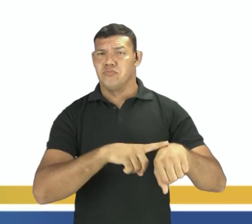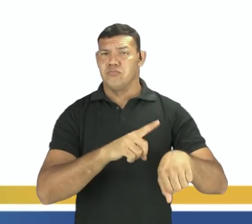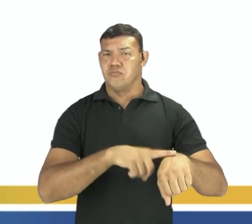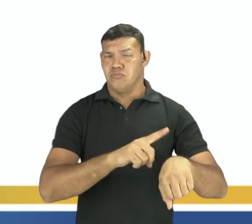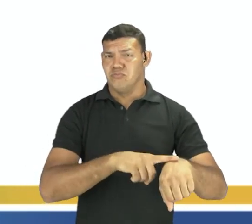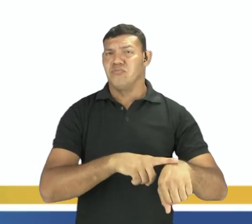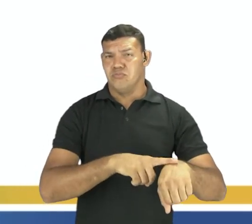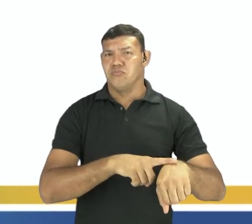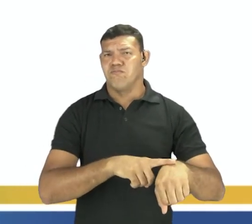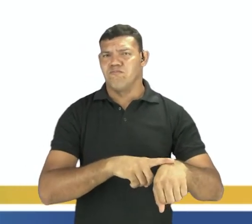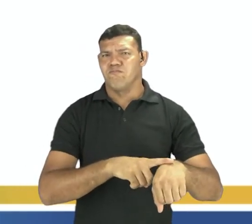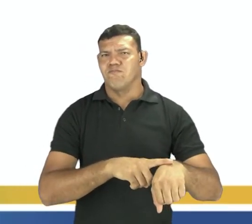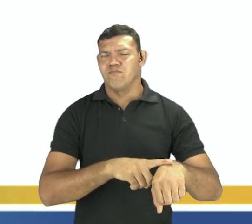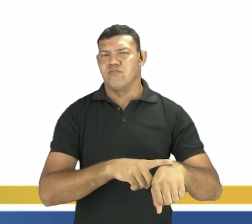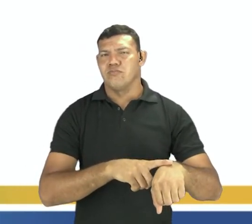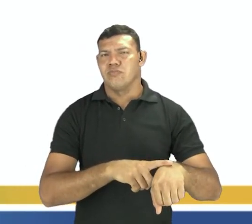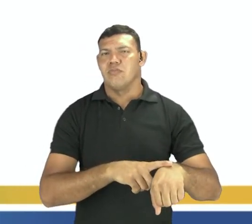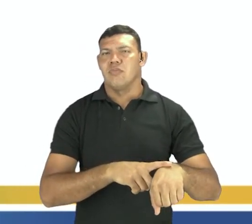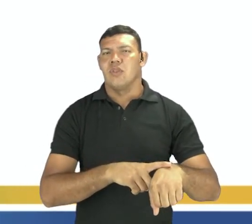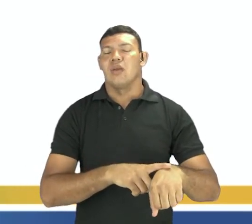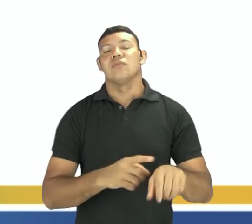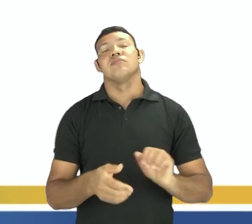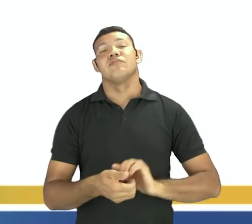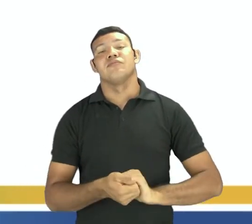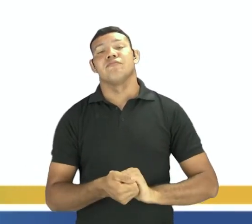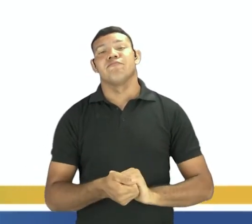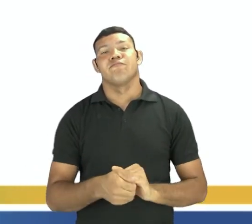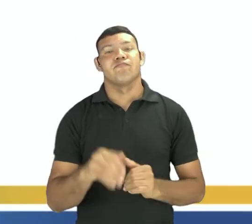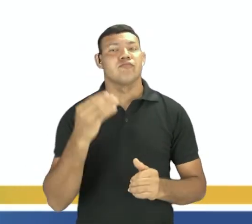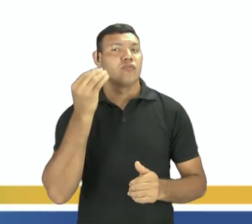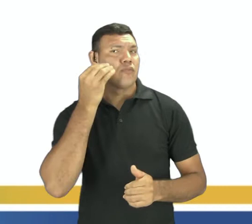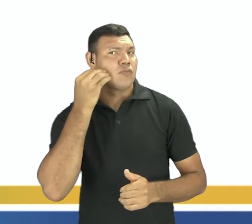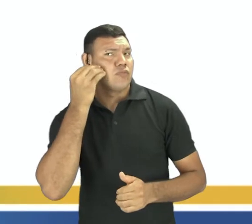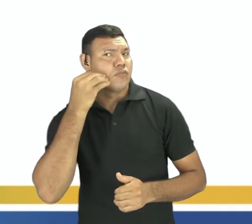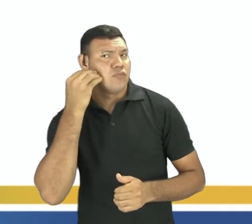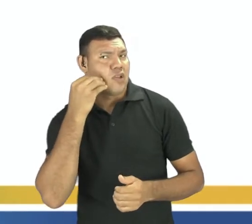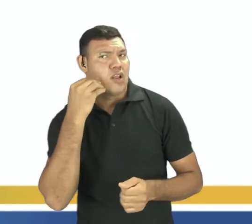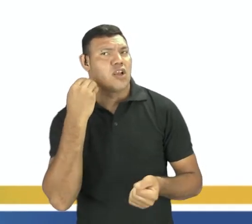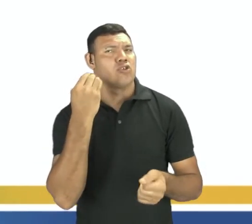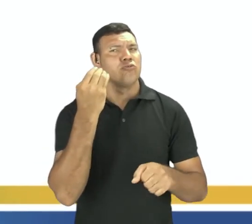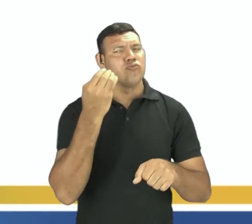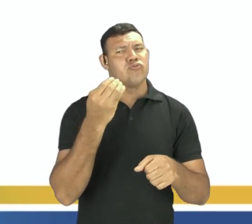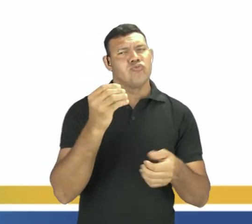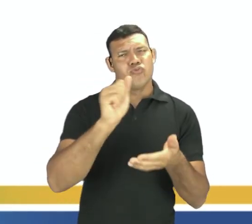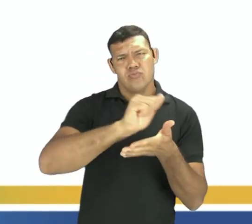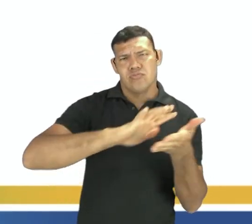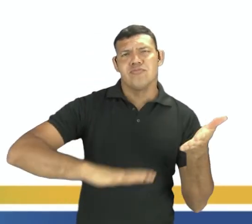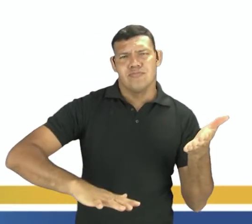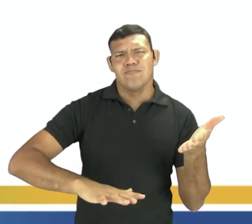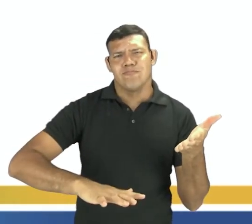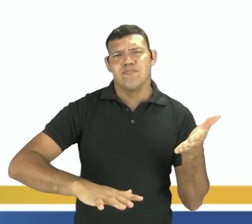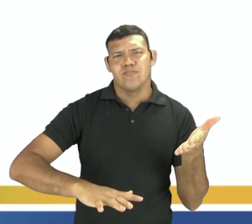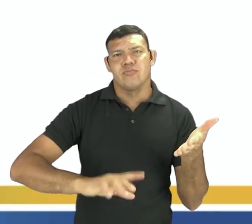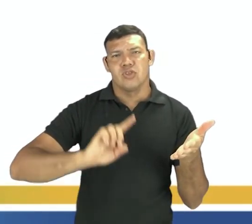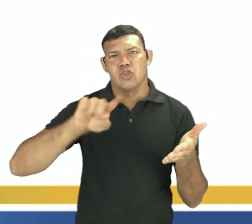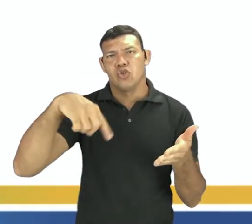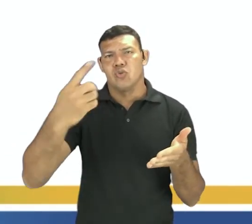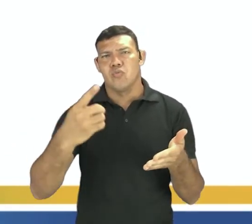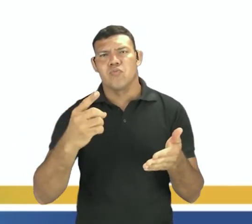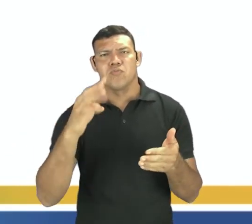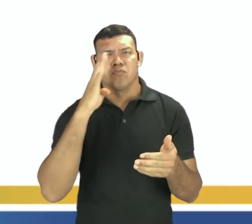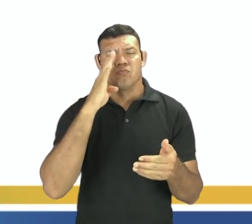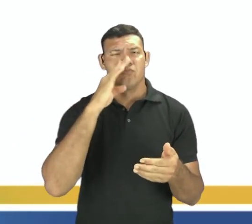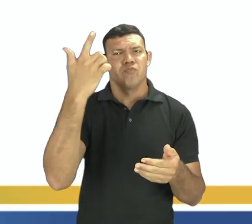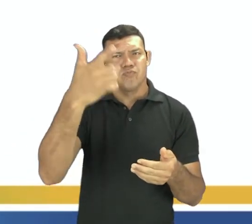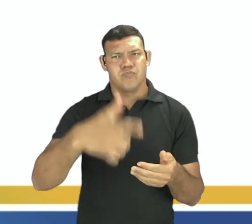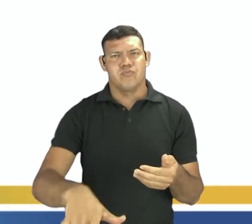casa e tentar fazer os exercícios. E aí, depois vocês apertam play de novo e verifiquem as respostas para ver se elas estão de acordo com o que